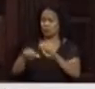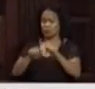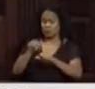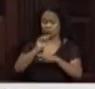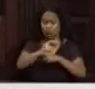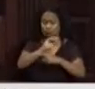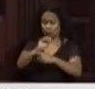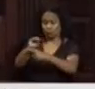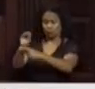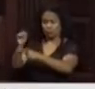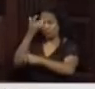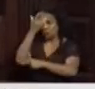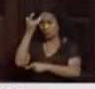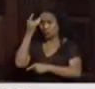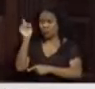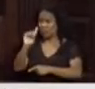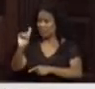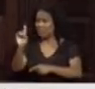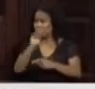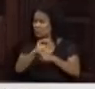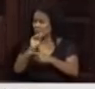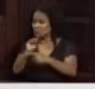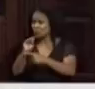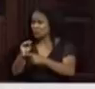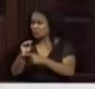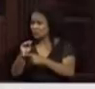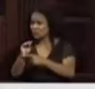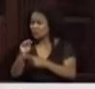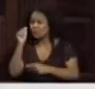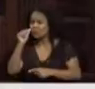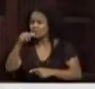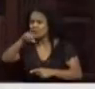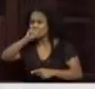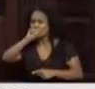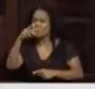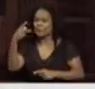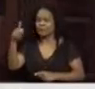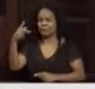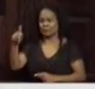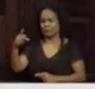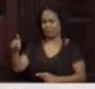pessoas e não conseguiu cuidar nem da senhora mãezinha dele,